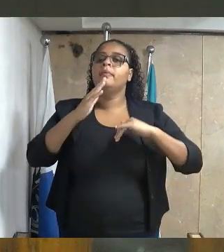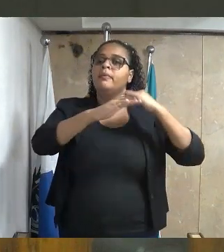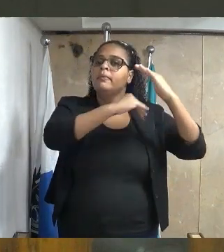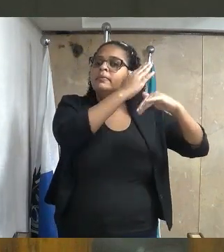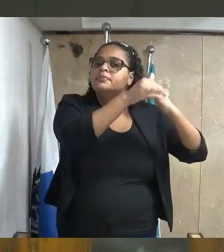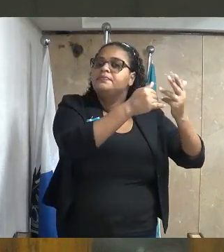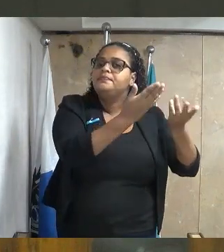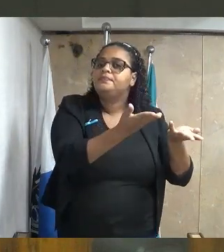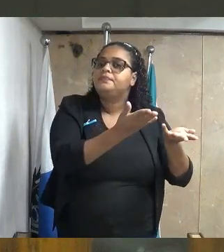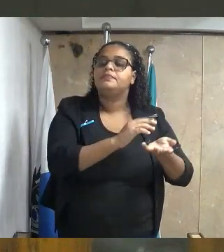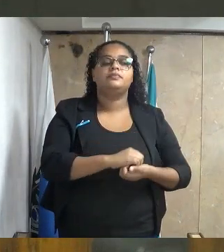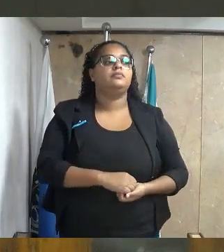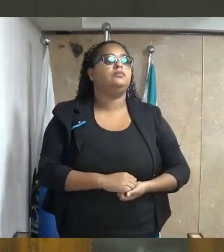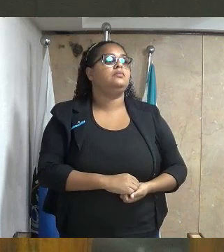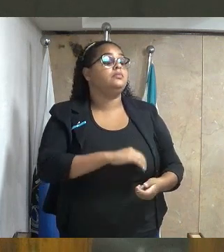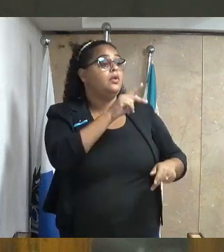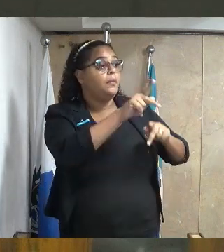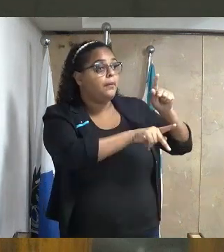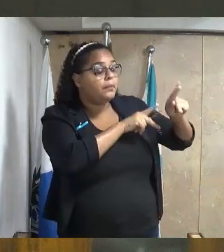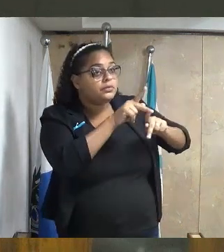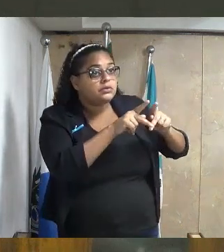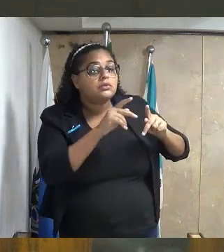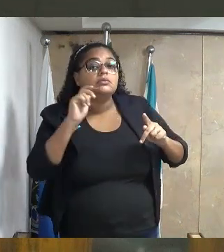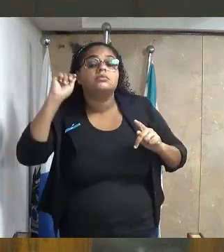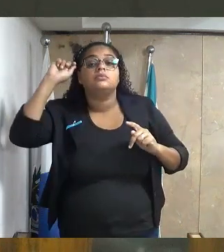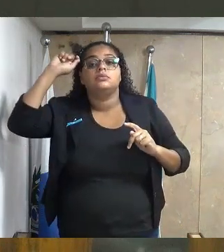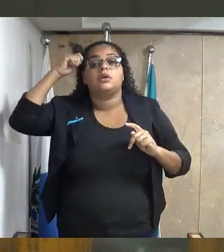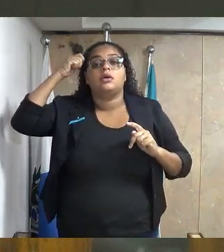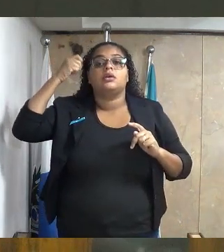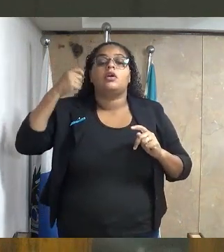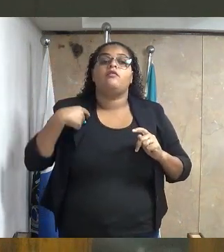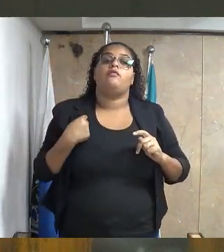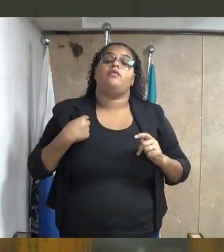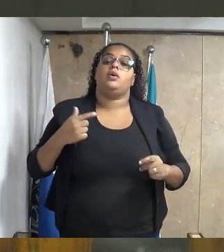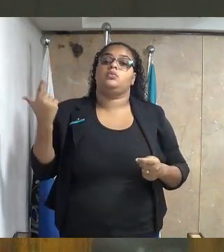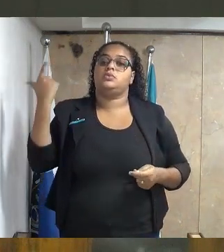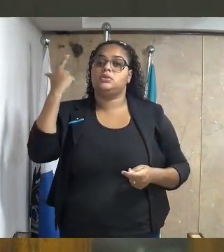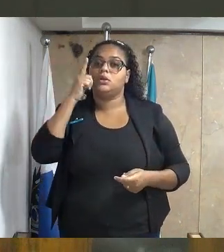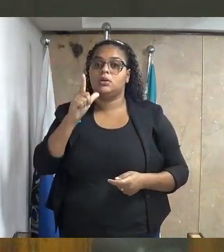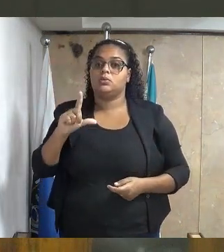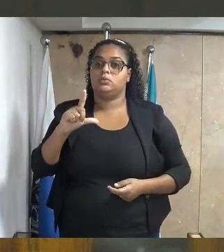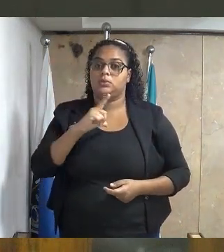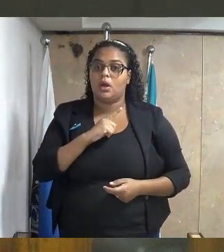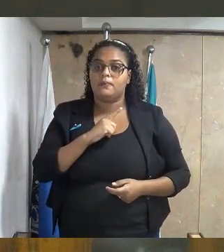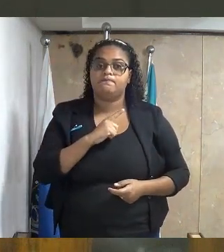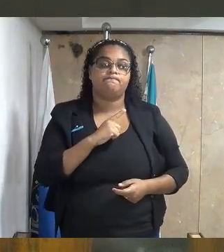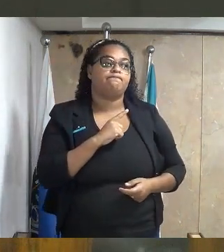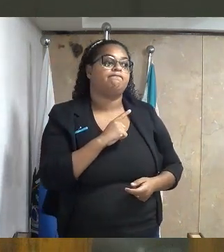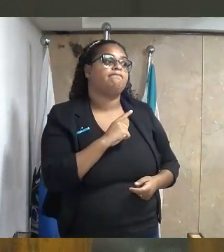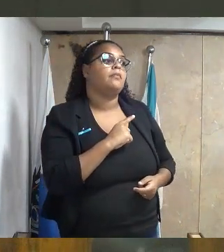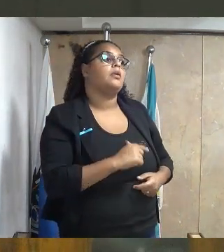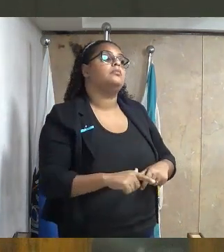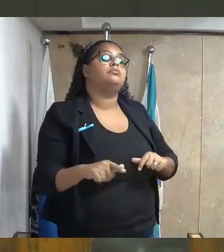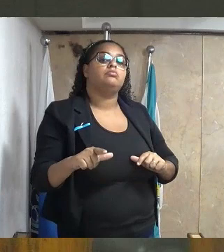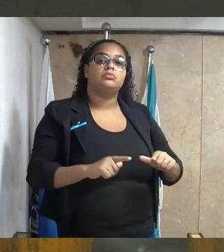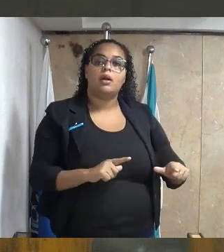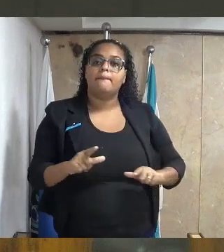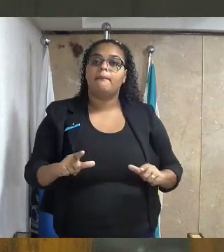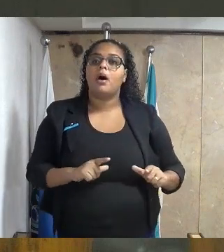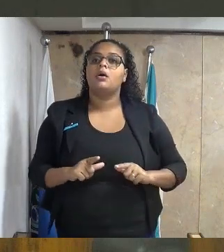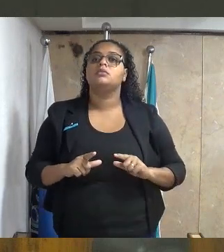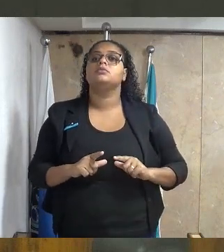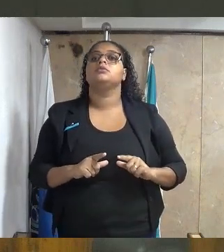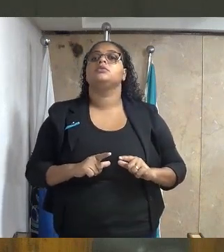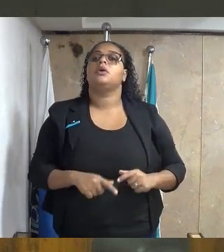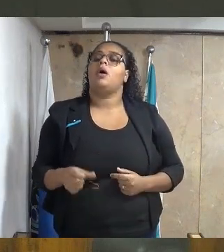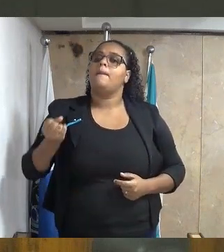avanços que a população negra vem conquistando através do seu trabalho digno e